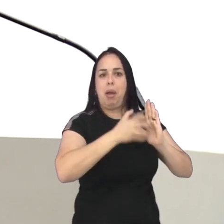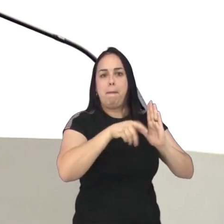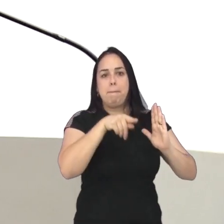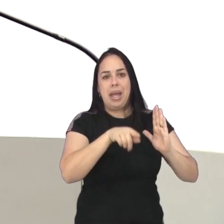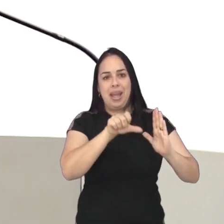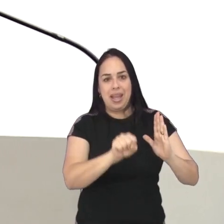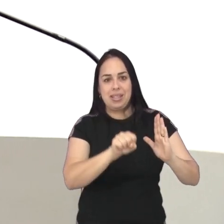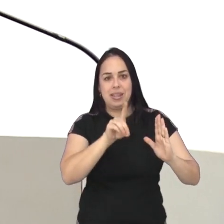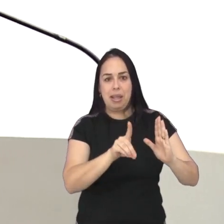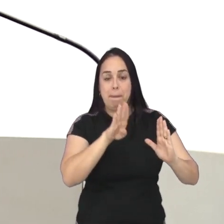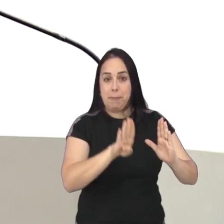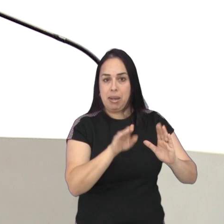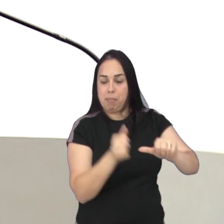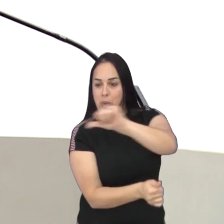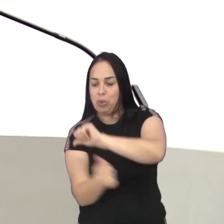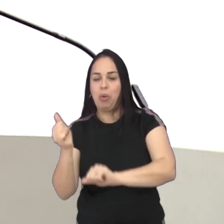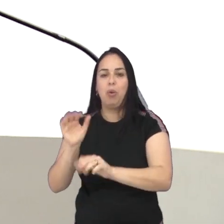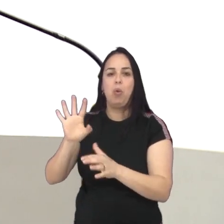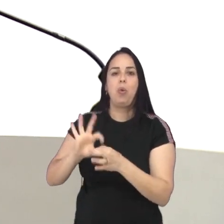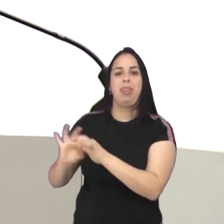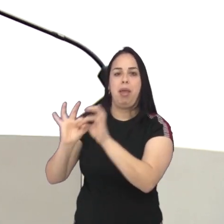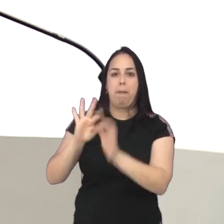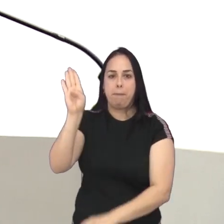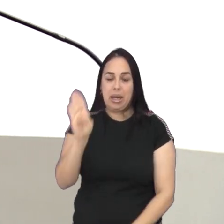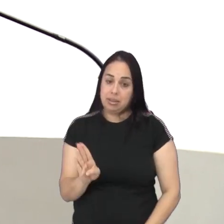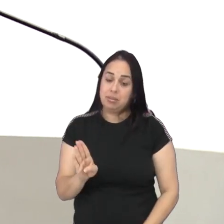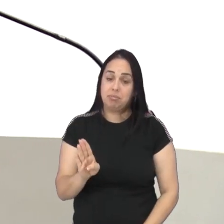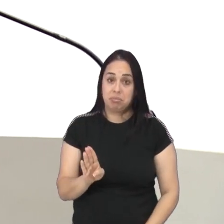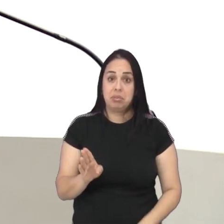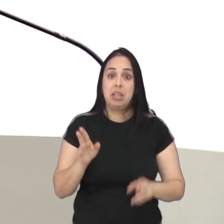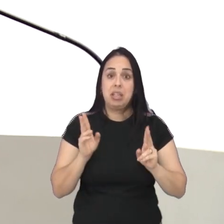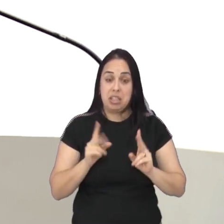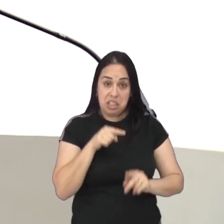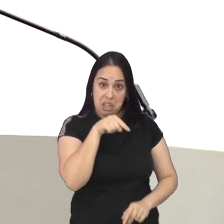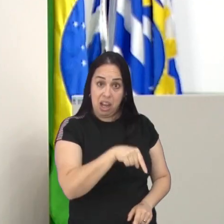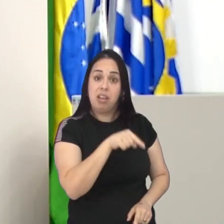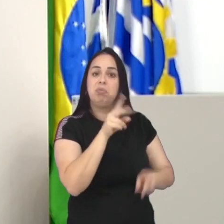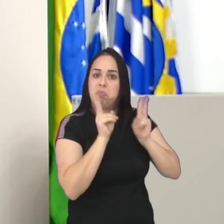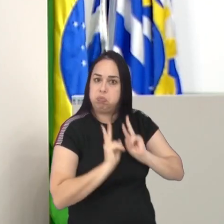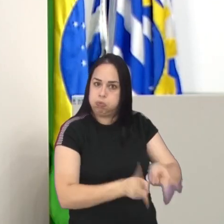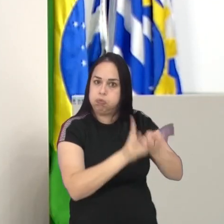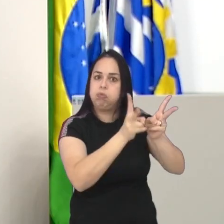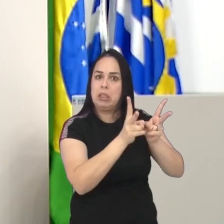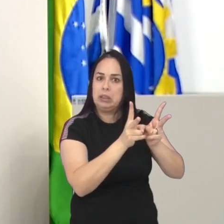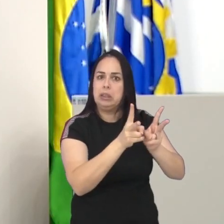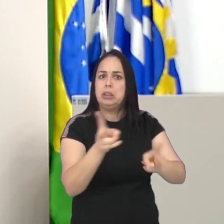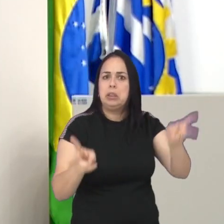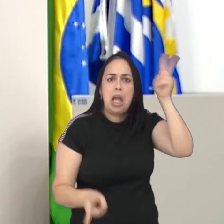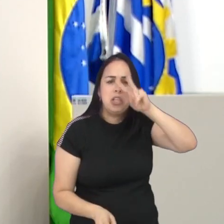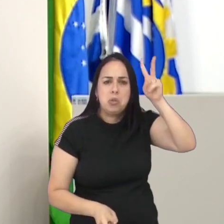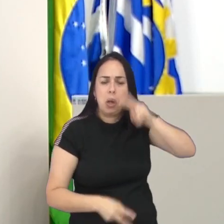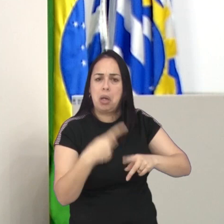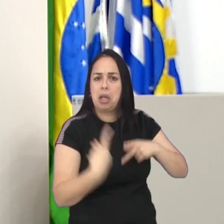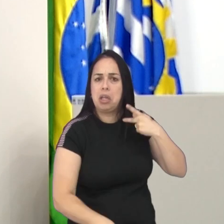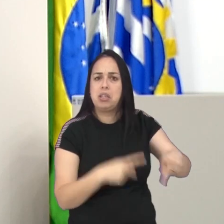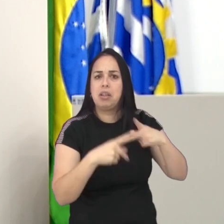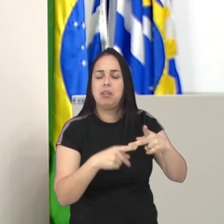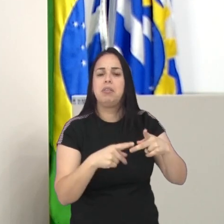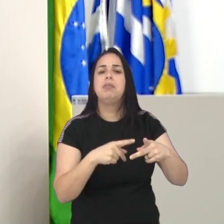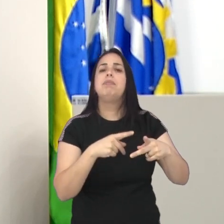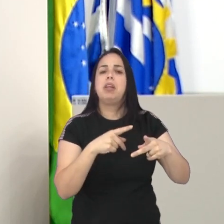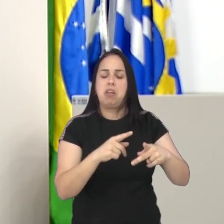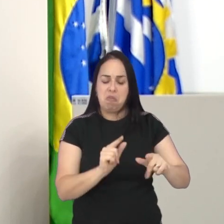se filiou à União Brasil. Ainda segundo José Cláudio, que se manteve no PSDB, o partido tem história em São José e